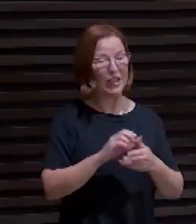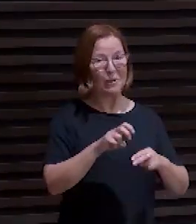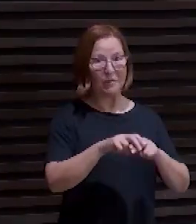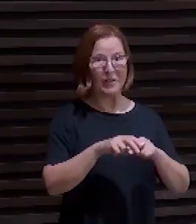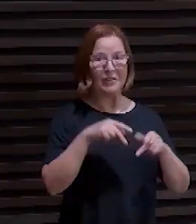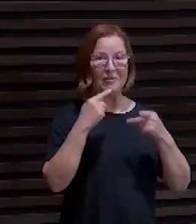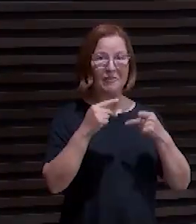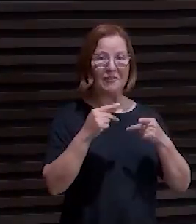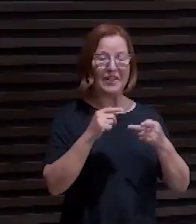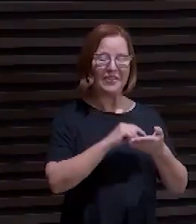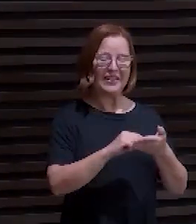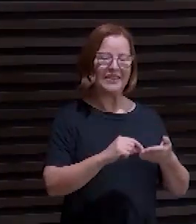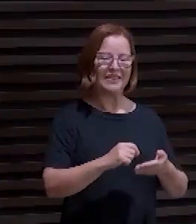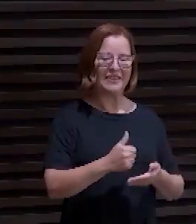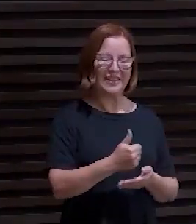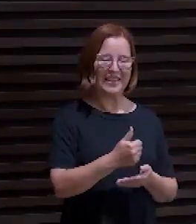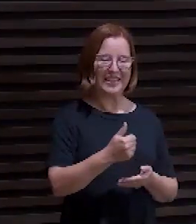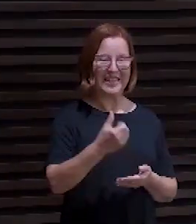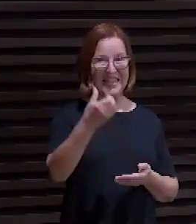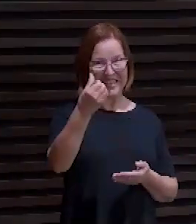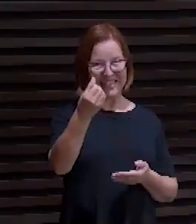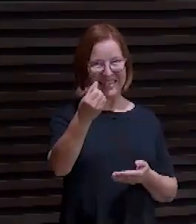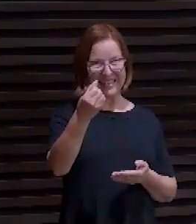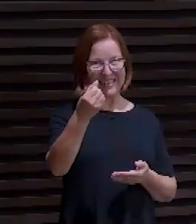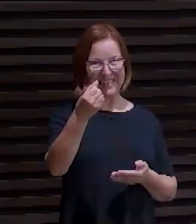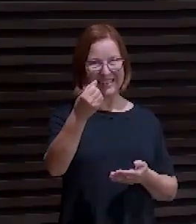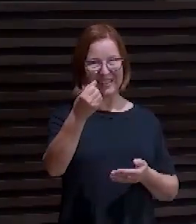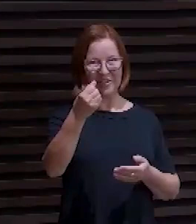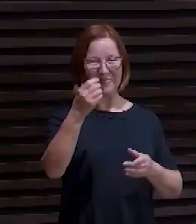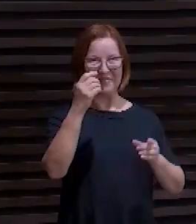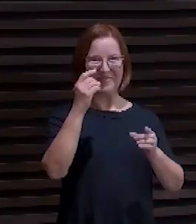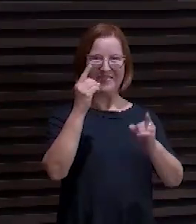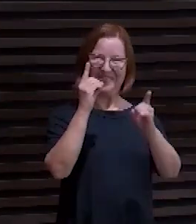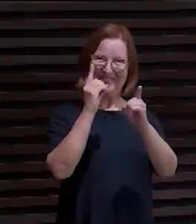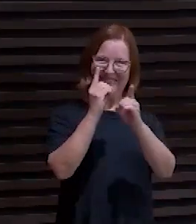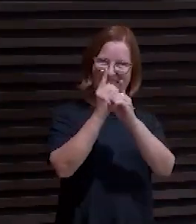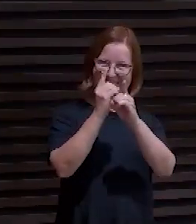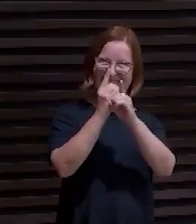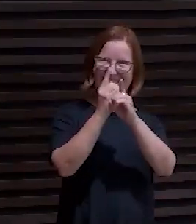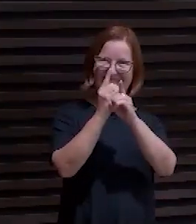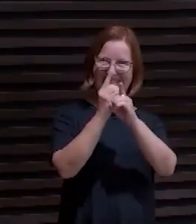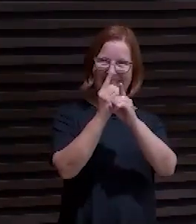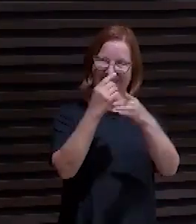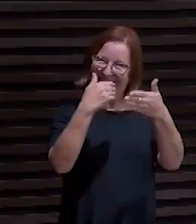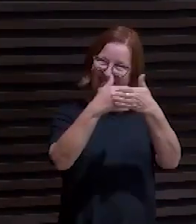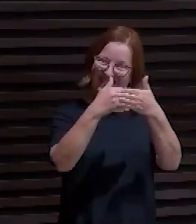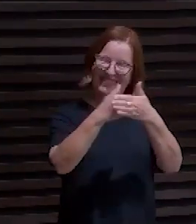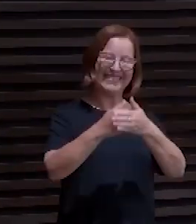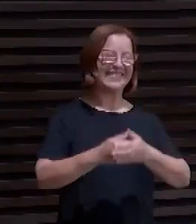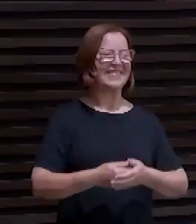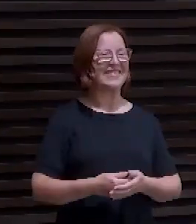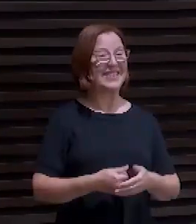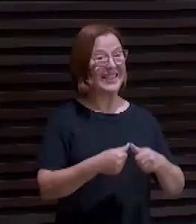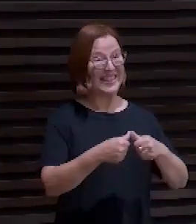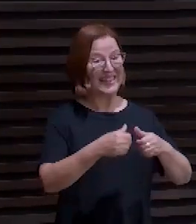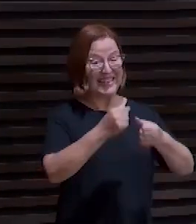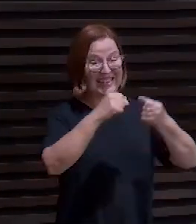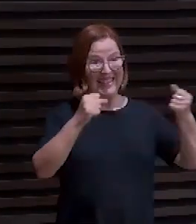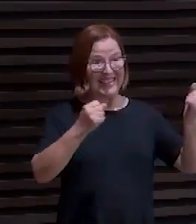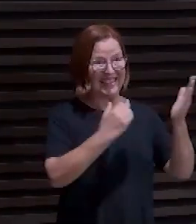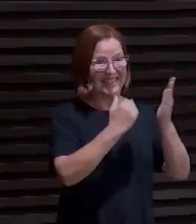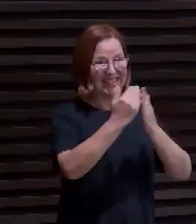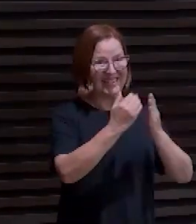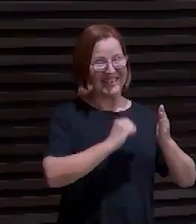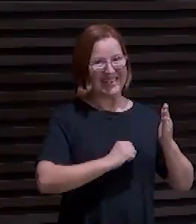versículo 16, aproximemo-nos. Olha que lindo esse versículo. Esse grande sumo sacerdote que